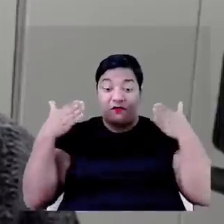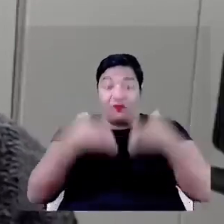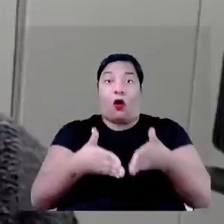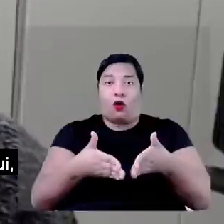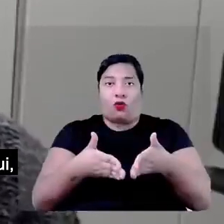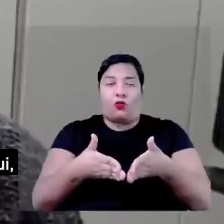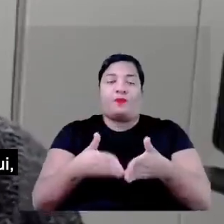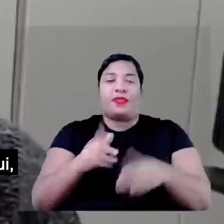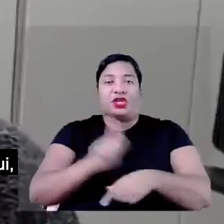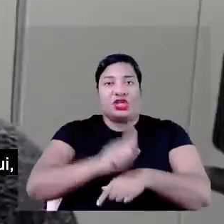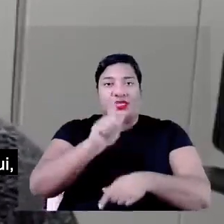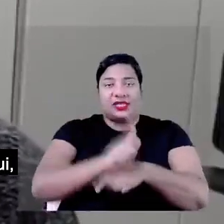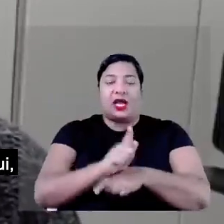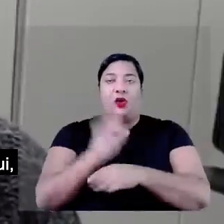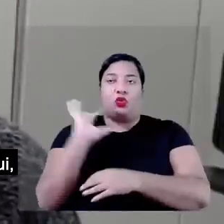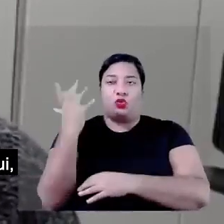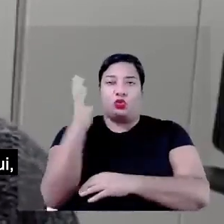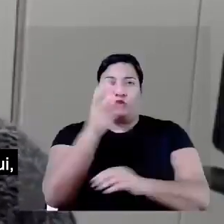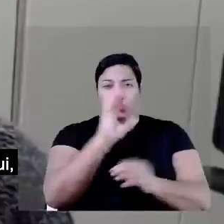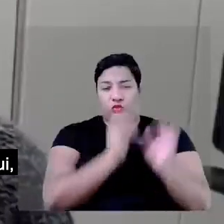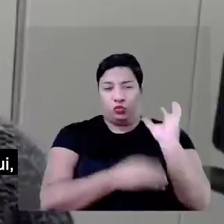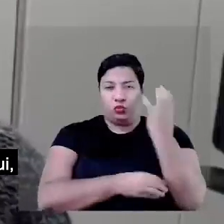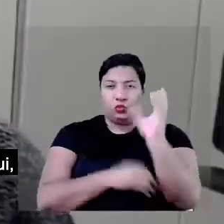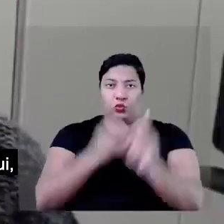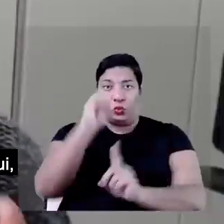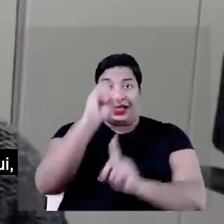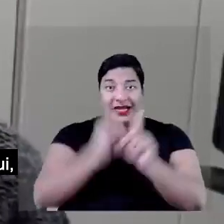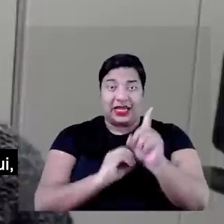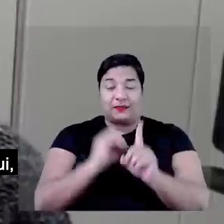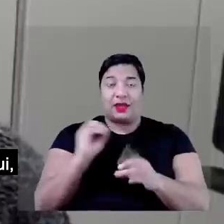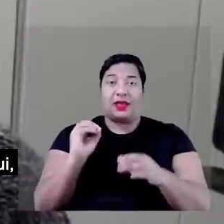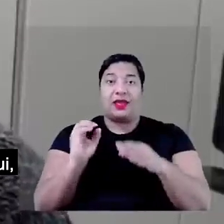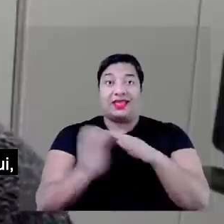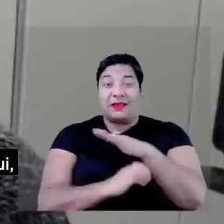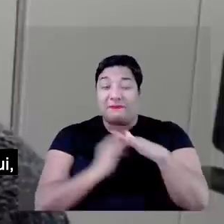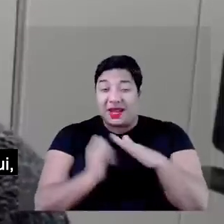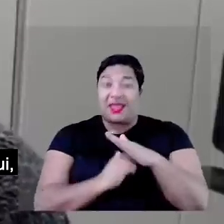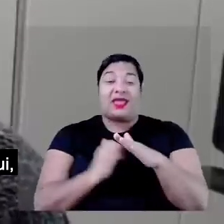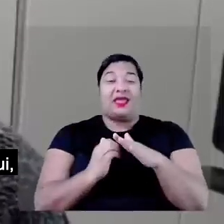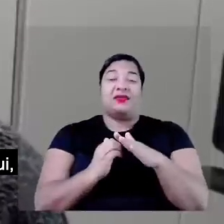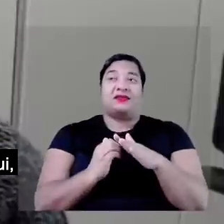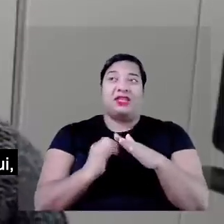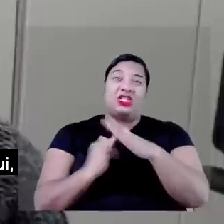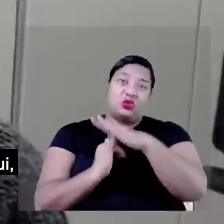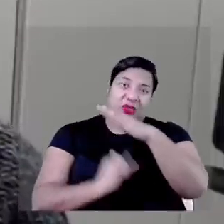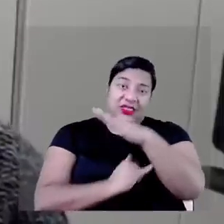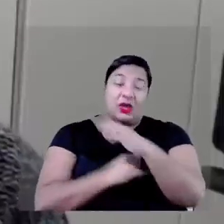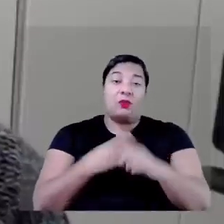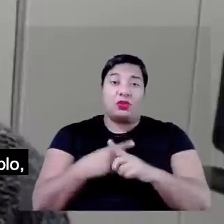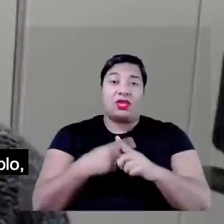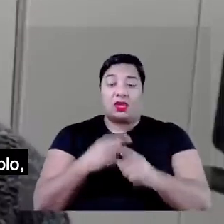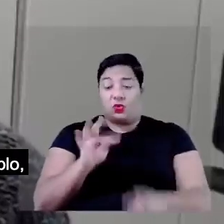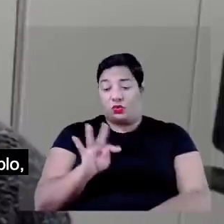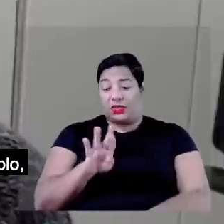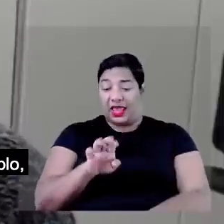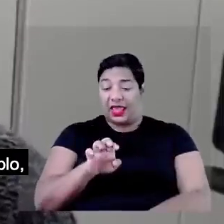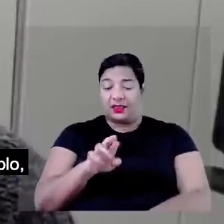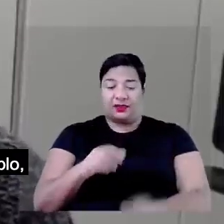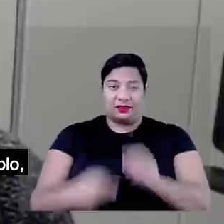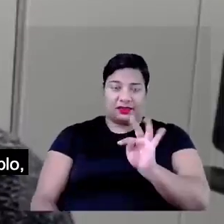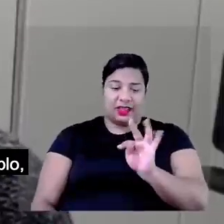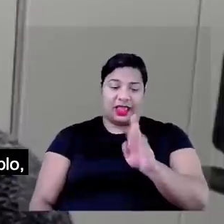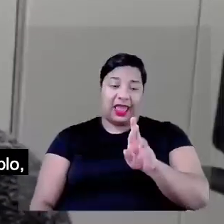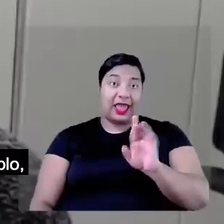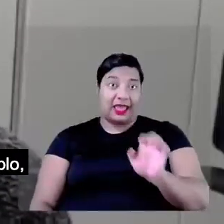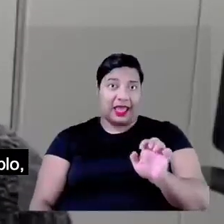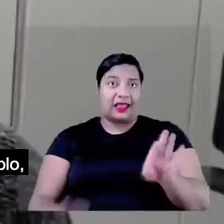corporativa, porque o Tribunal Regional Eleitoral do Estado de São Paulo, assim como outros órgãos que nos assistem aqui, muitos deles são integrantes do